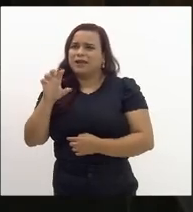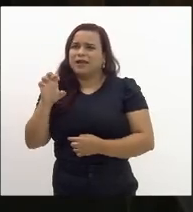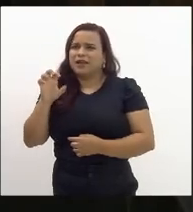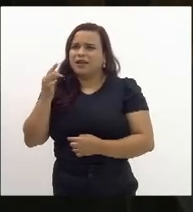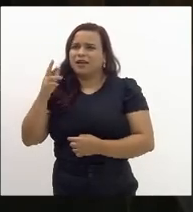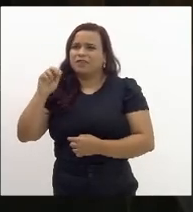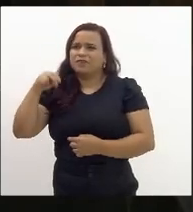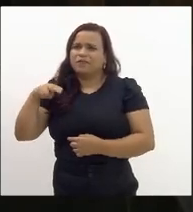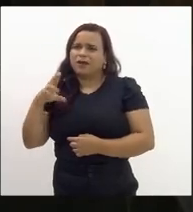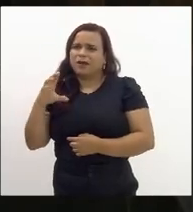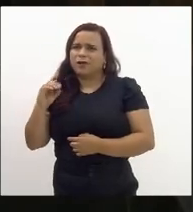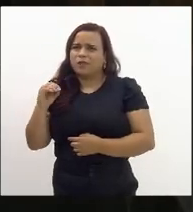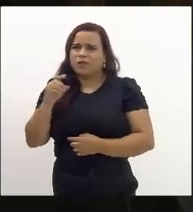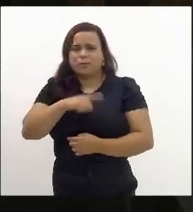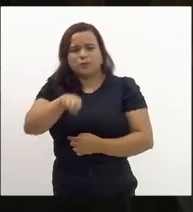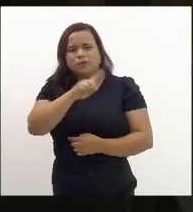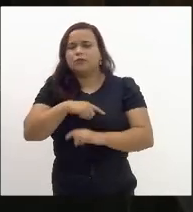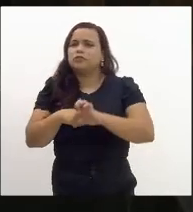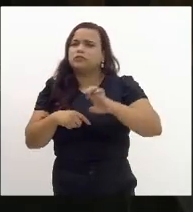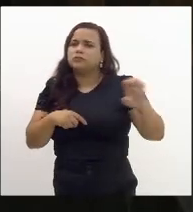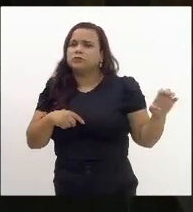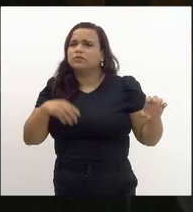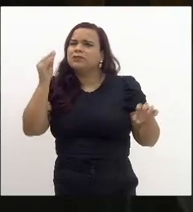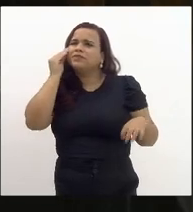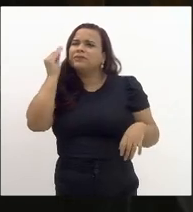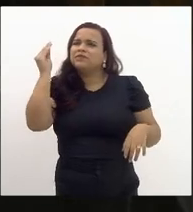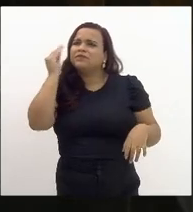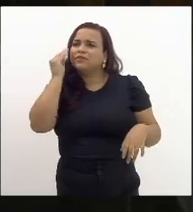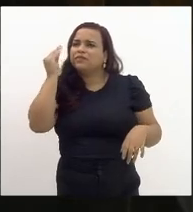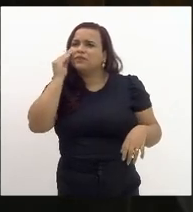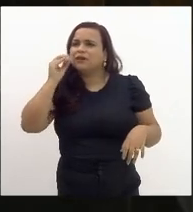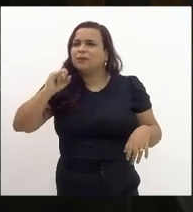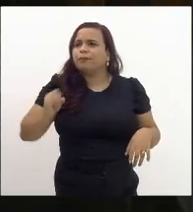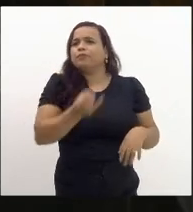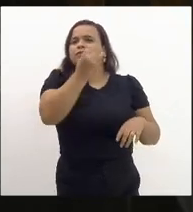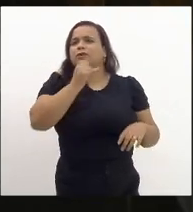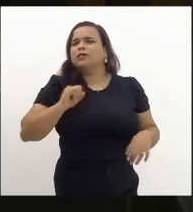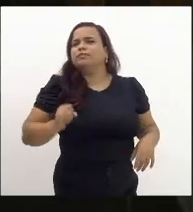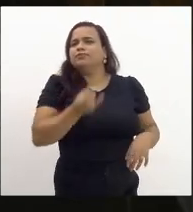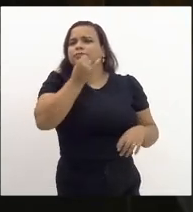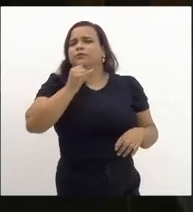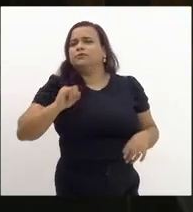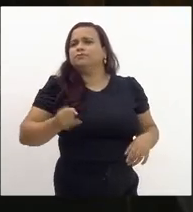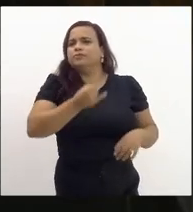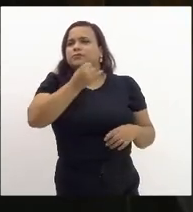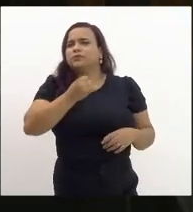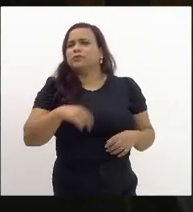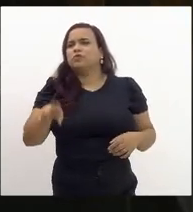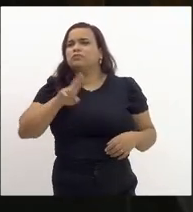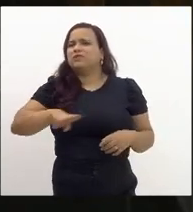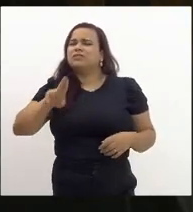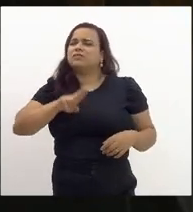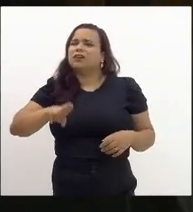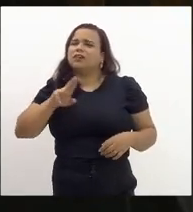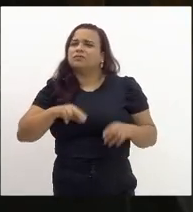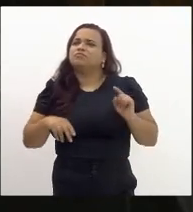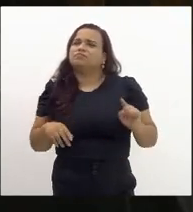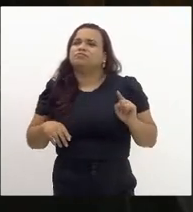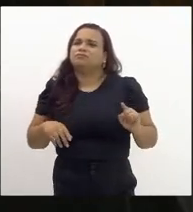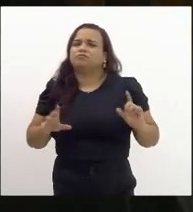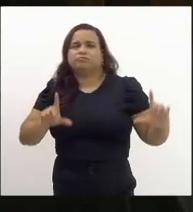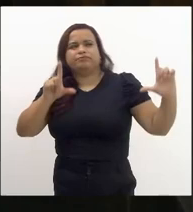esquerda tentam o tempo inteiro, abutres que são, usá-la como